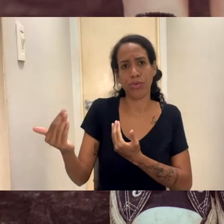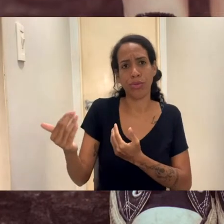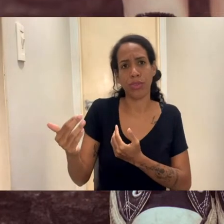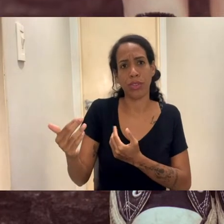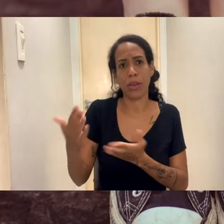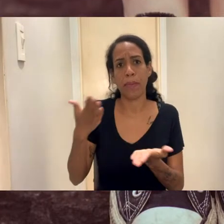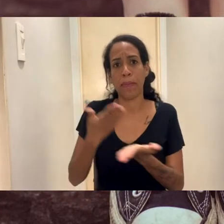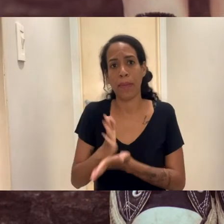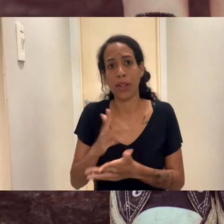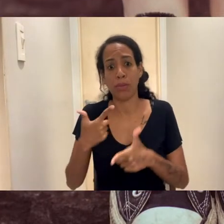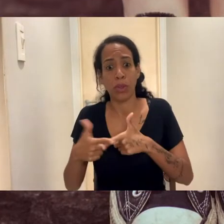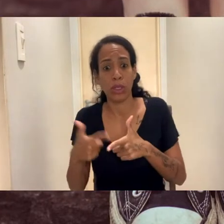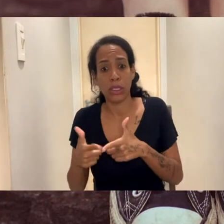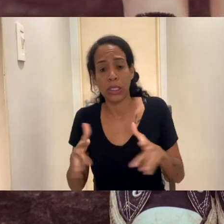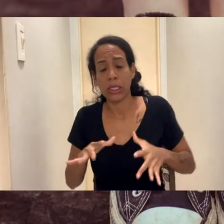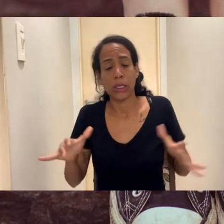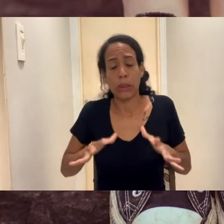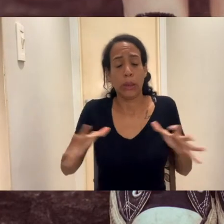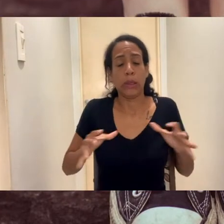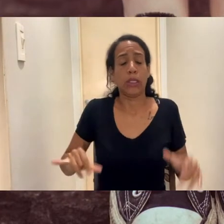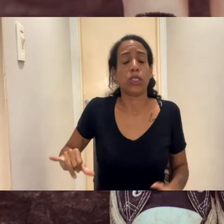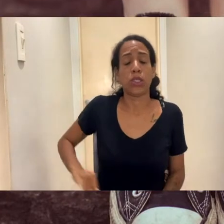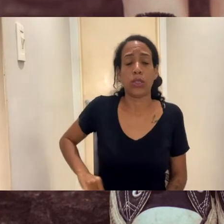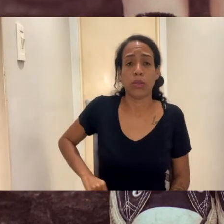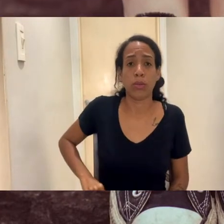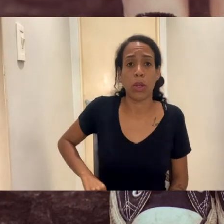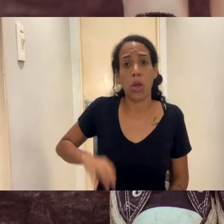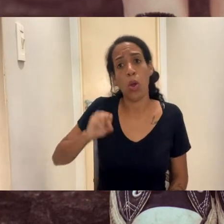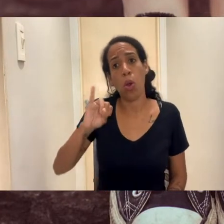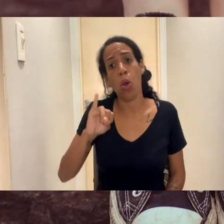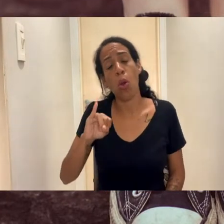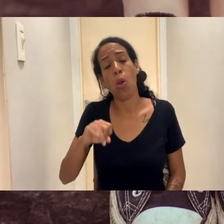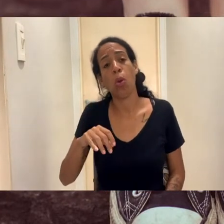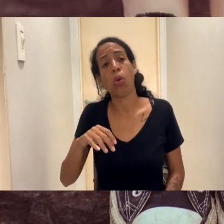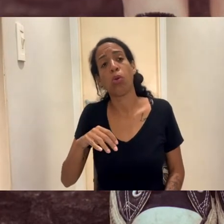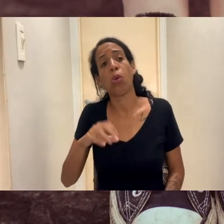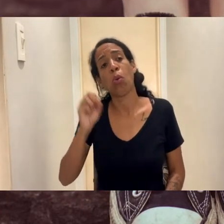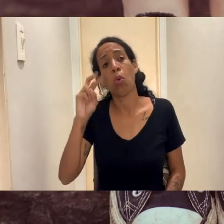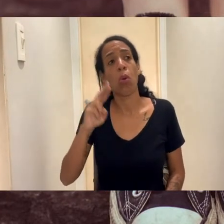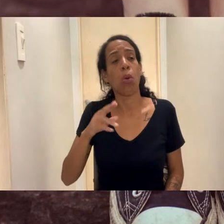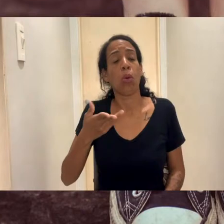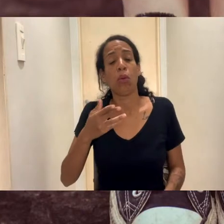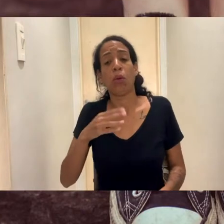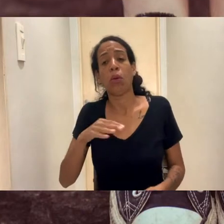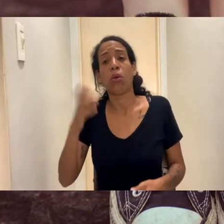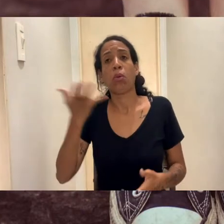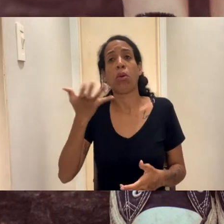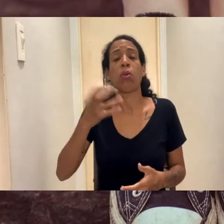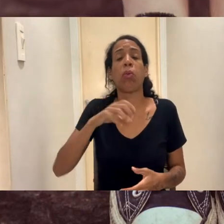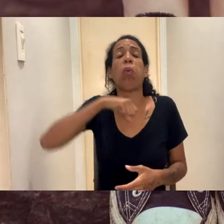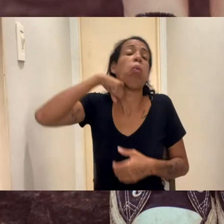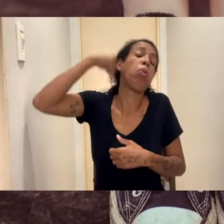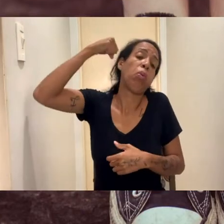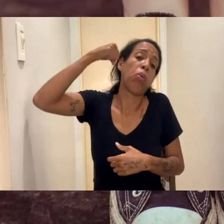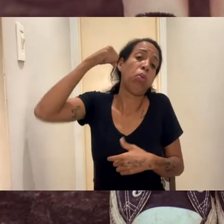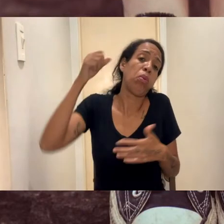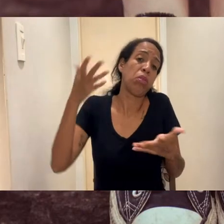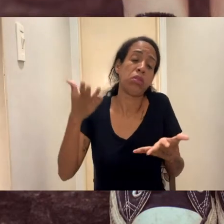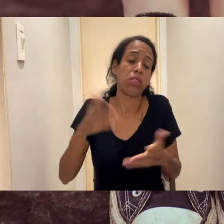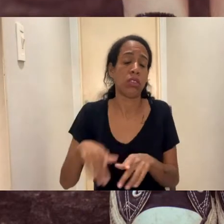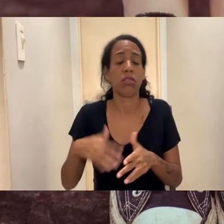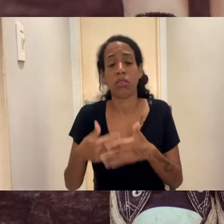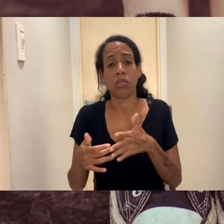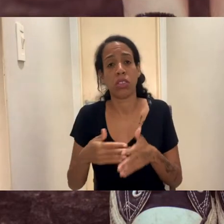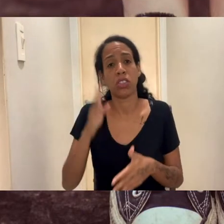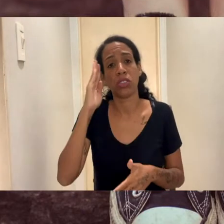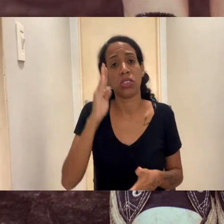por uma crise mais intensa de sofrimento, ou quando tem uma tentativa de suicídio, são os agentes socioeducativos que estão ali na lida